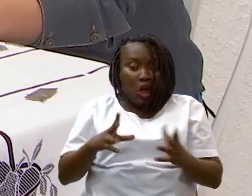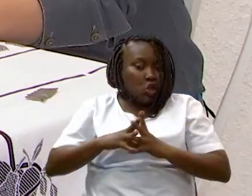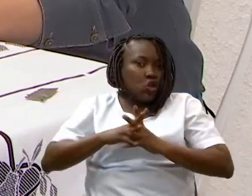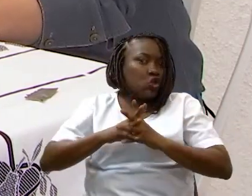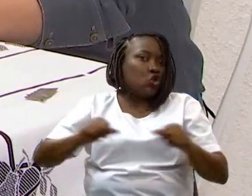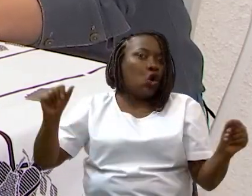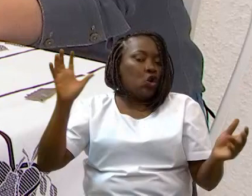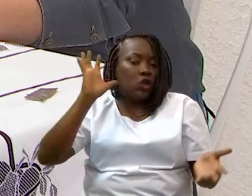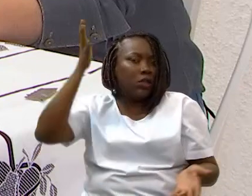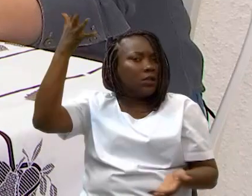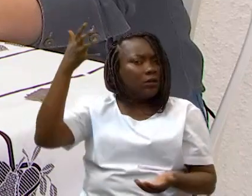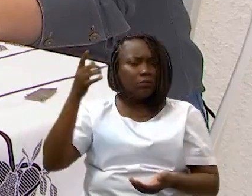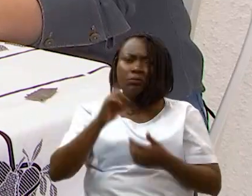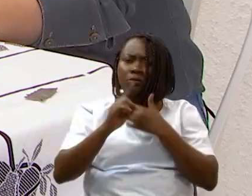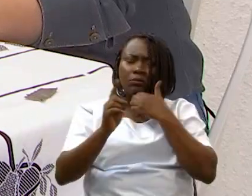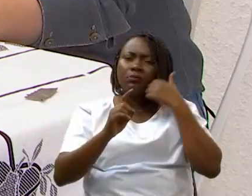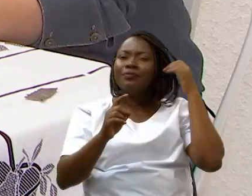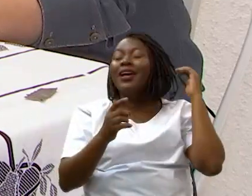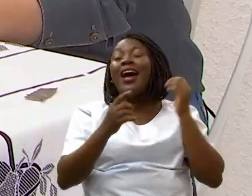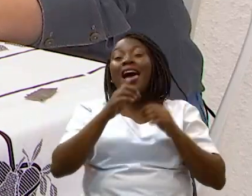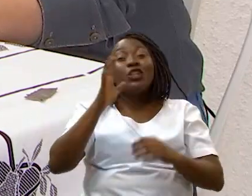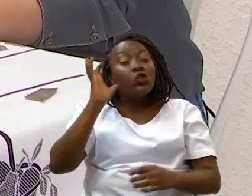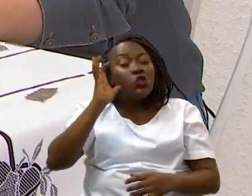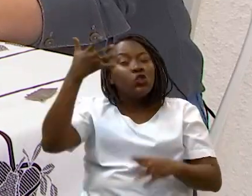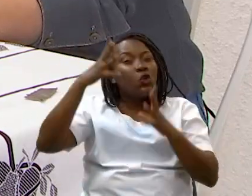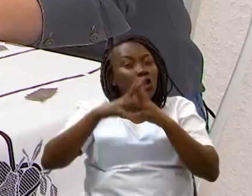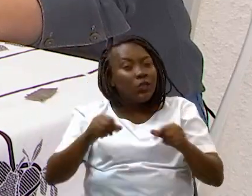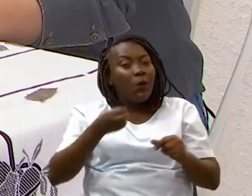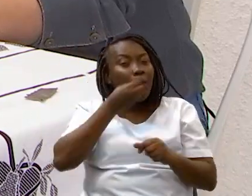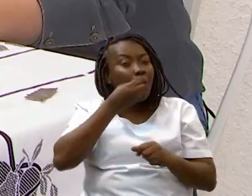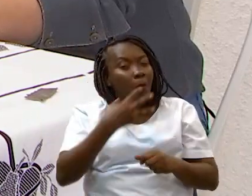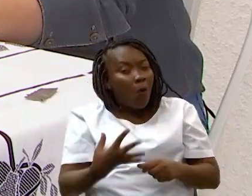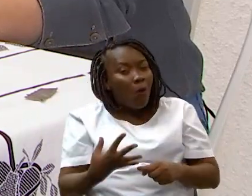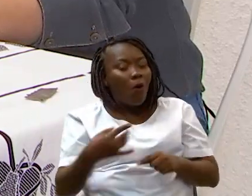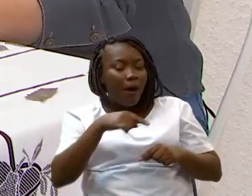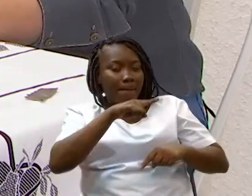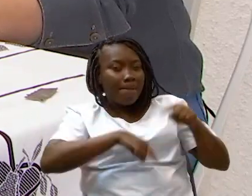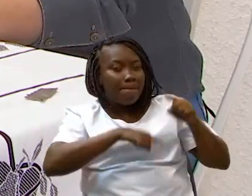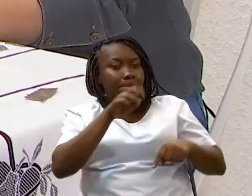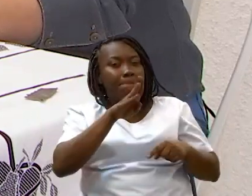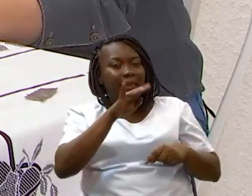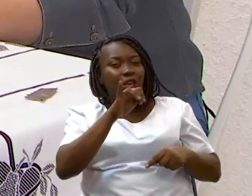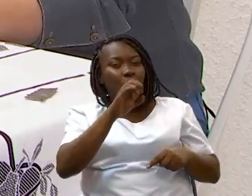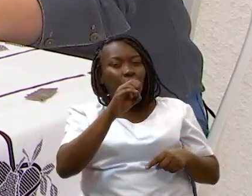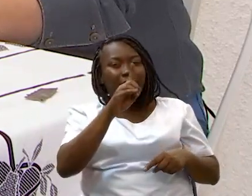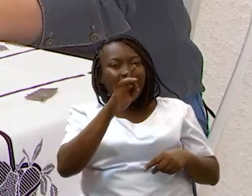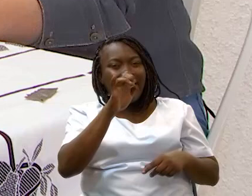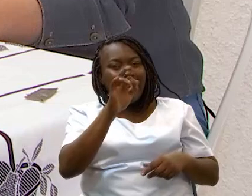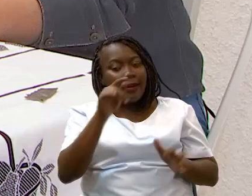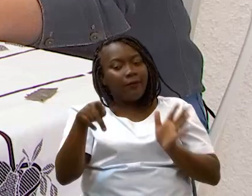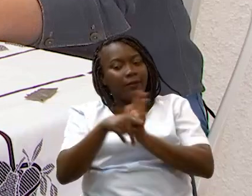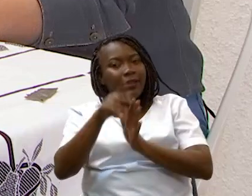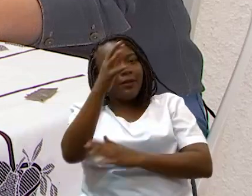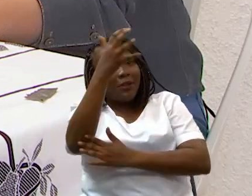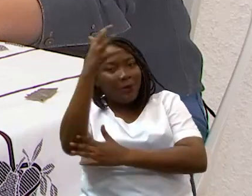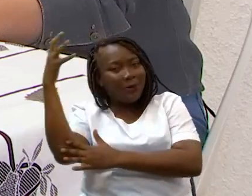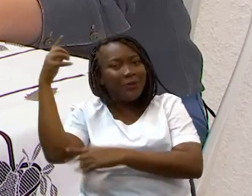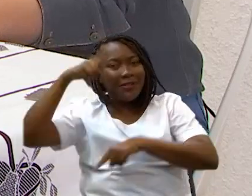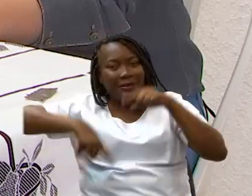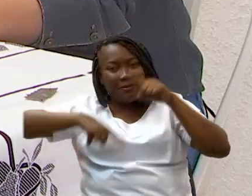tudo. Tá? A solução boa, né, que a gente vê nos biodegradáveis, que vem da natureza,